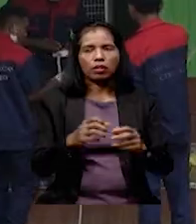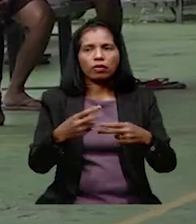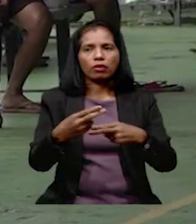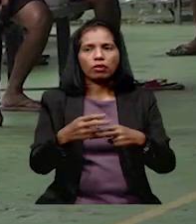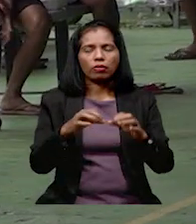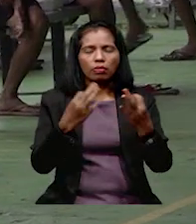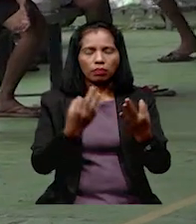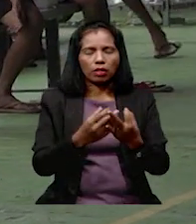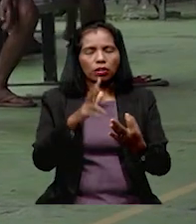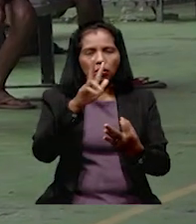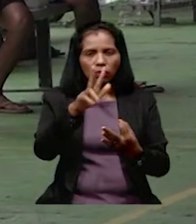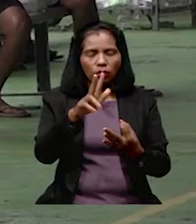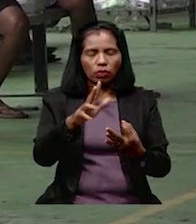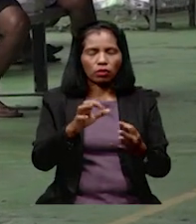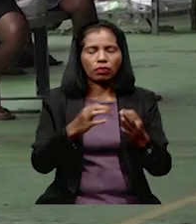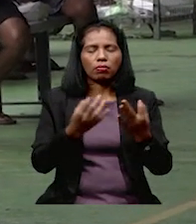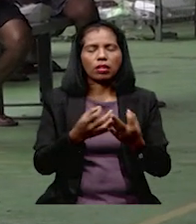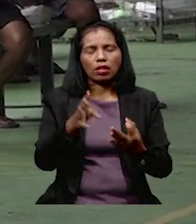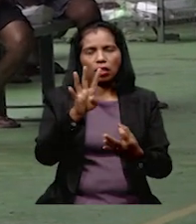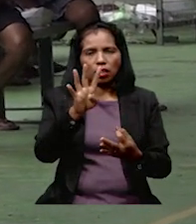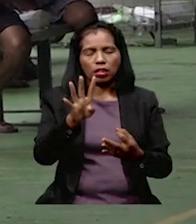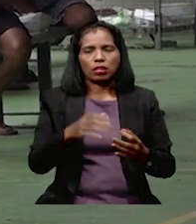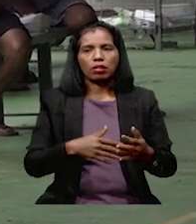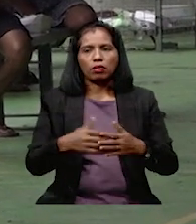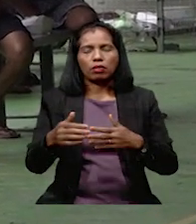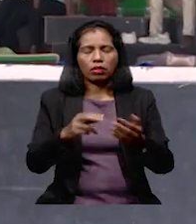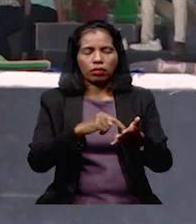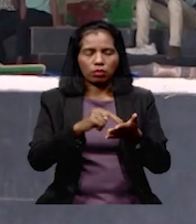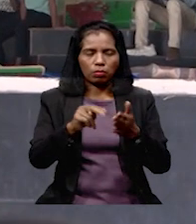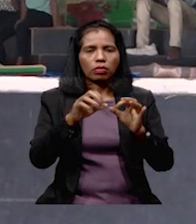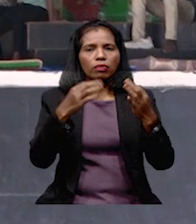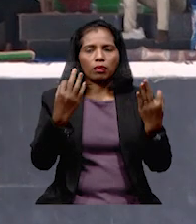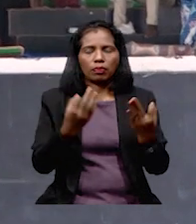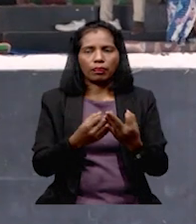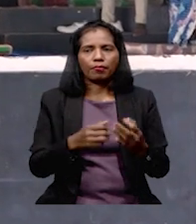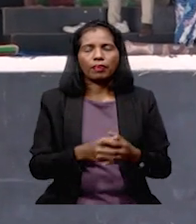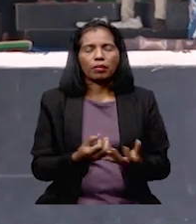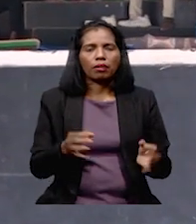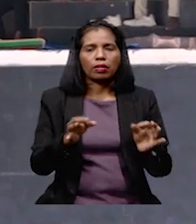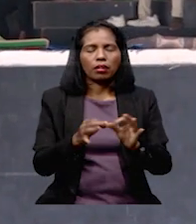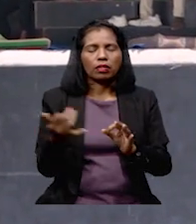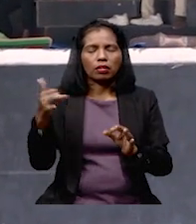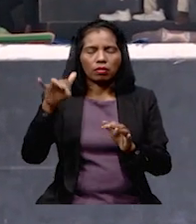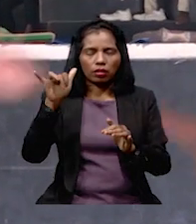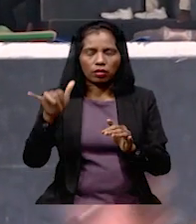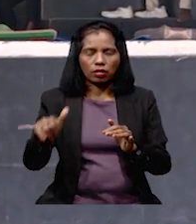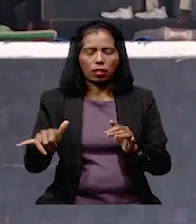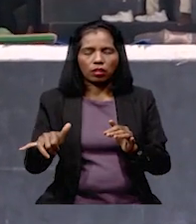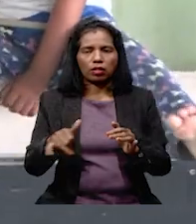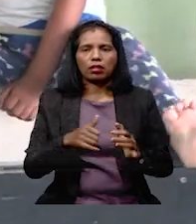tolu balung hat depende ba numero familia nian prioridad ne be sirene be hela kuartu ne ya